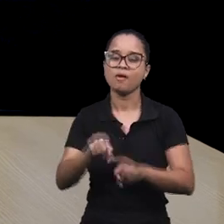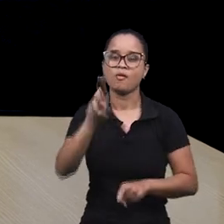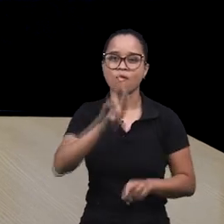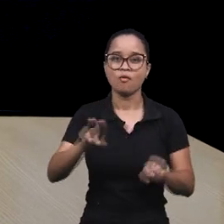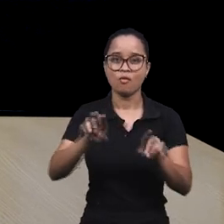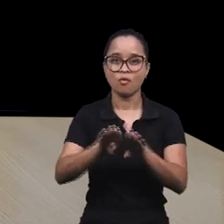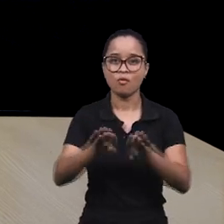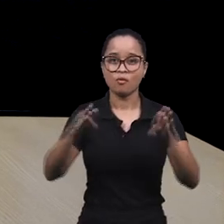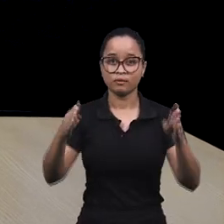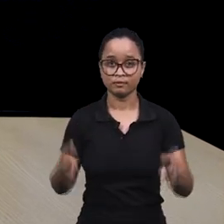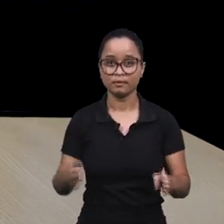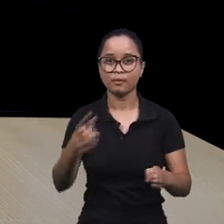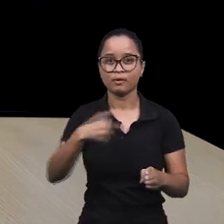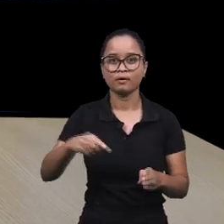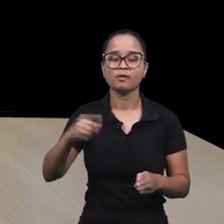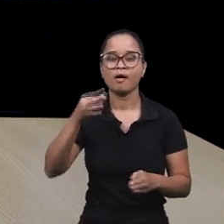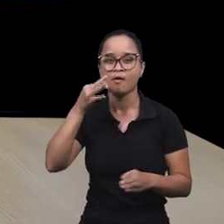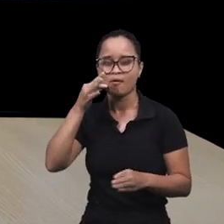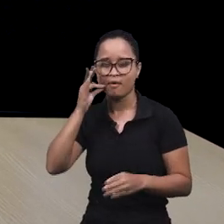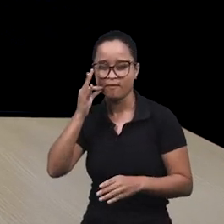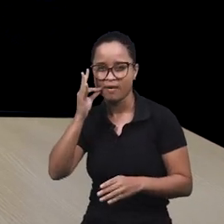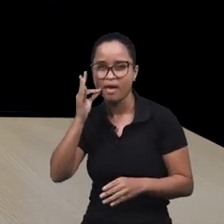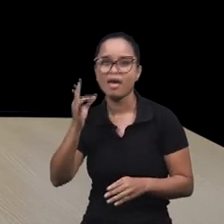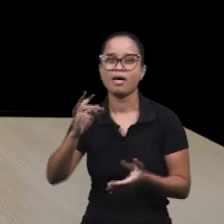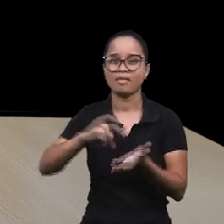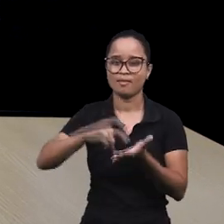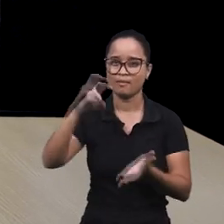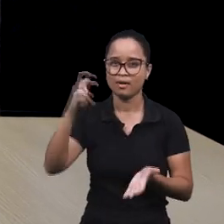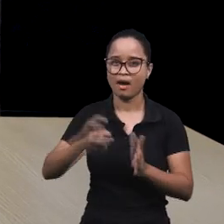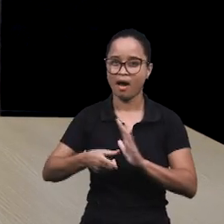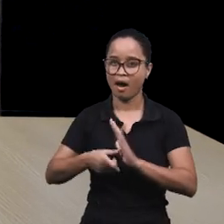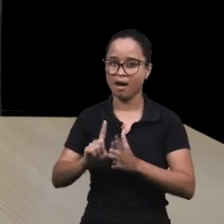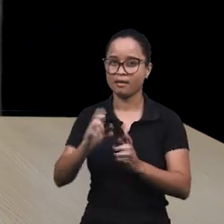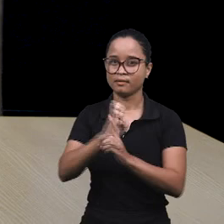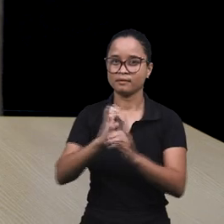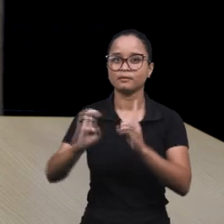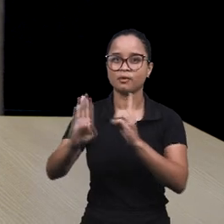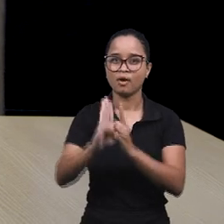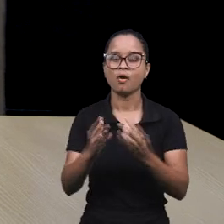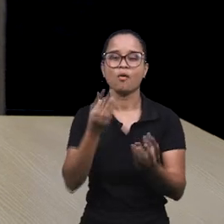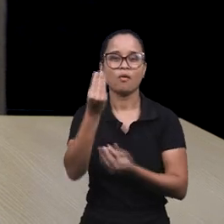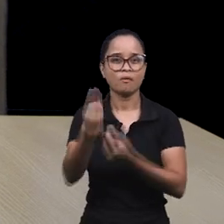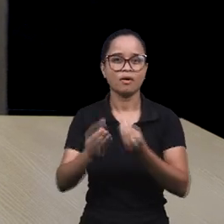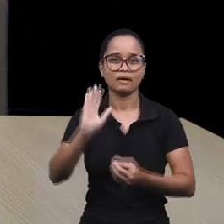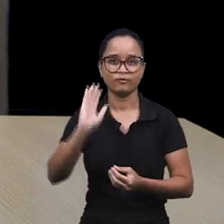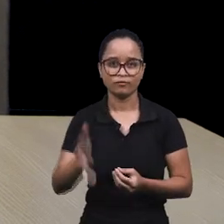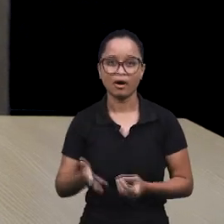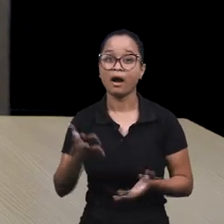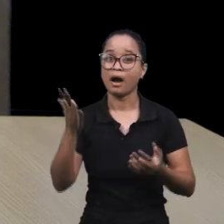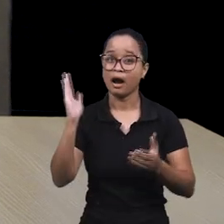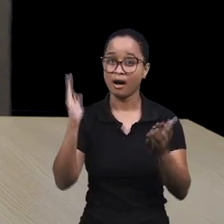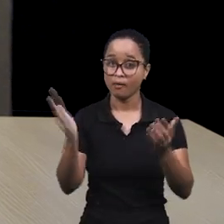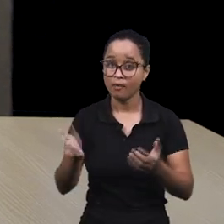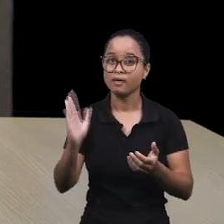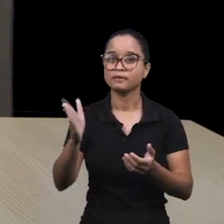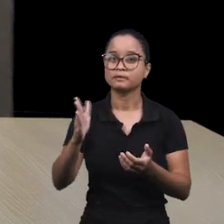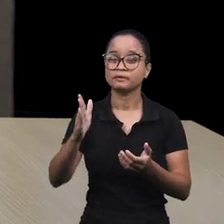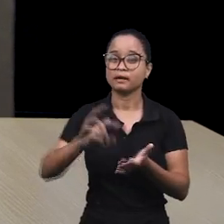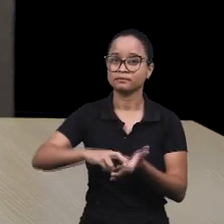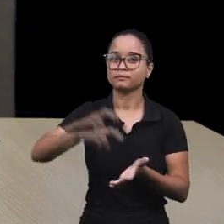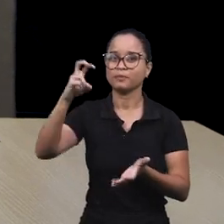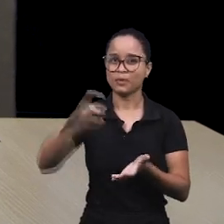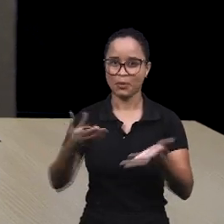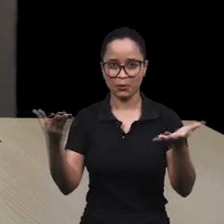também para tomar o café da manhã antes da Escola Bíblica Dominical, como já fizemos agora há pouco aqui pela